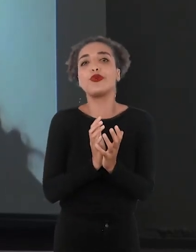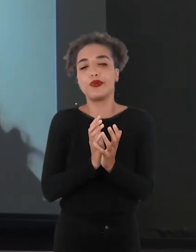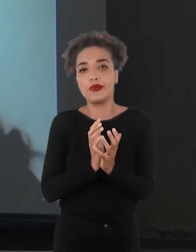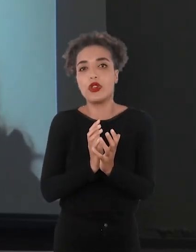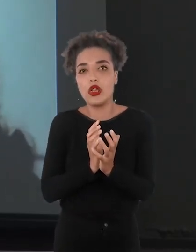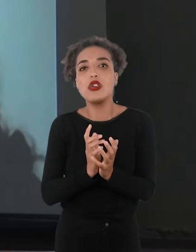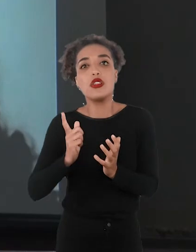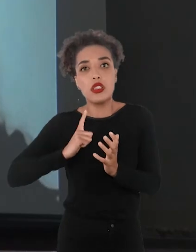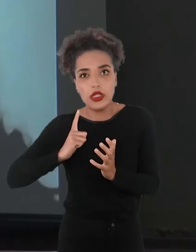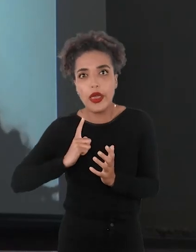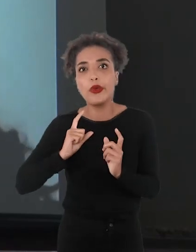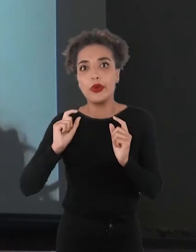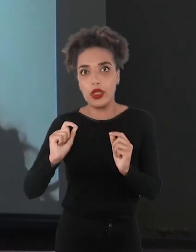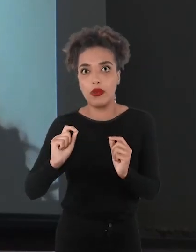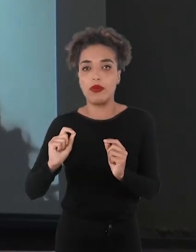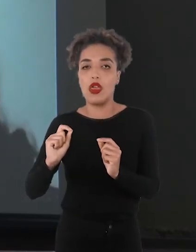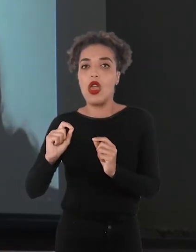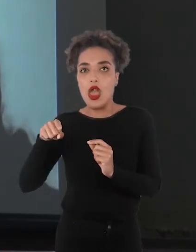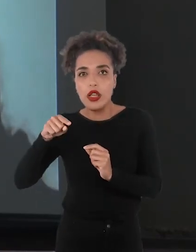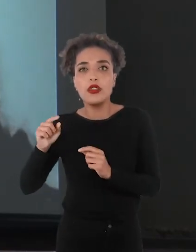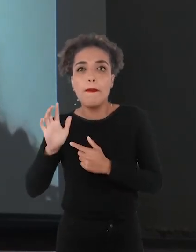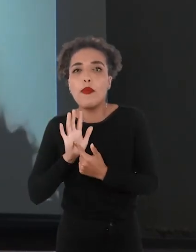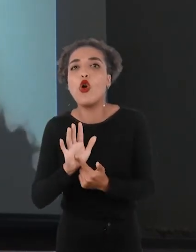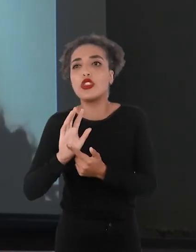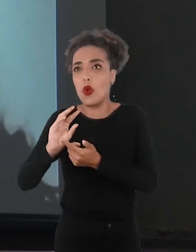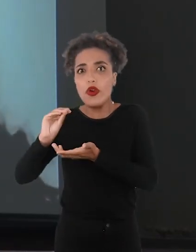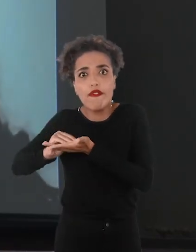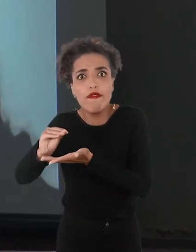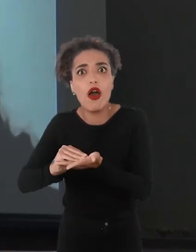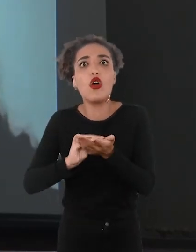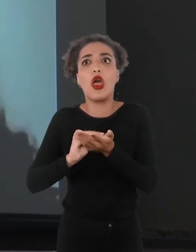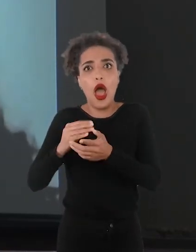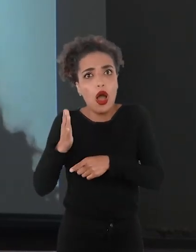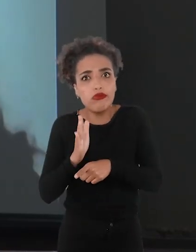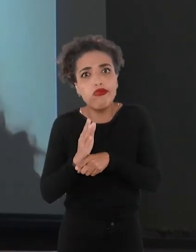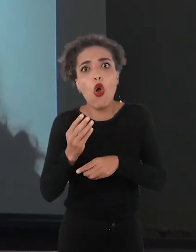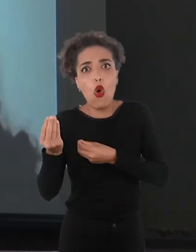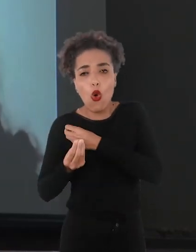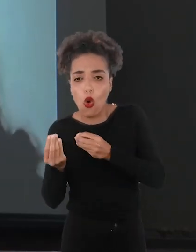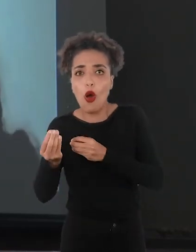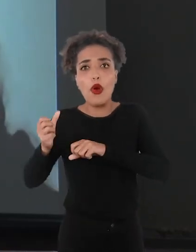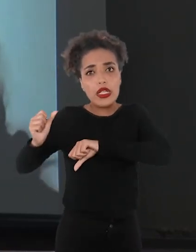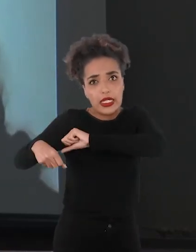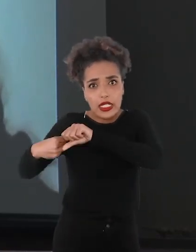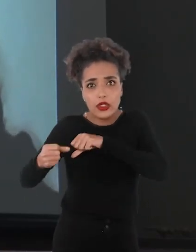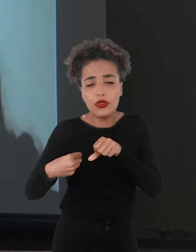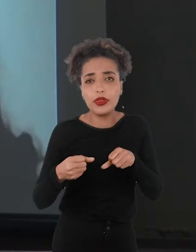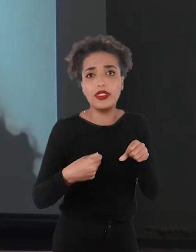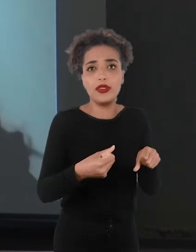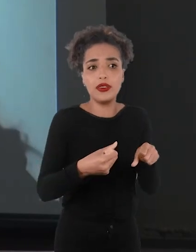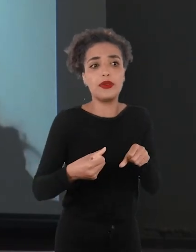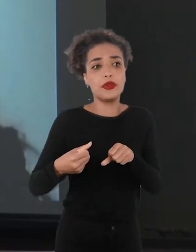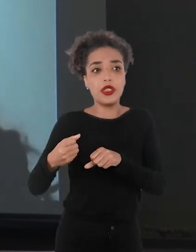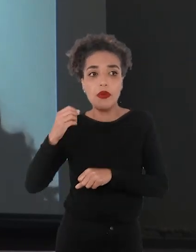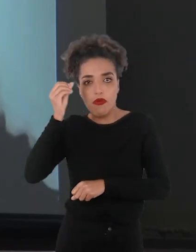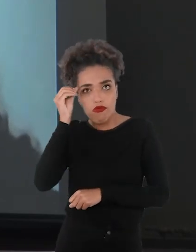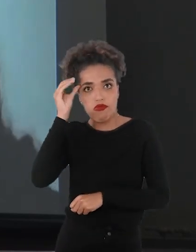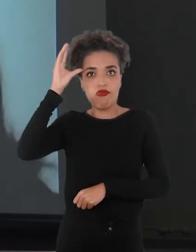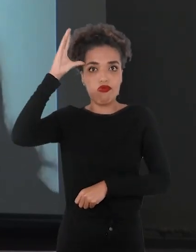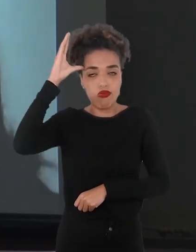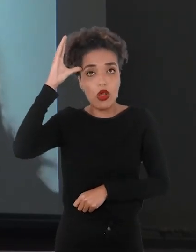trazido demandas, têm trazido contribuições no sentido de transformações epistemológicas, de